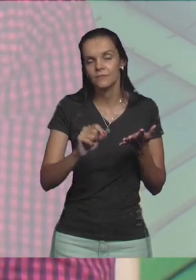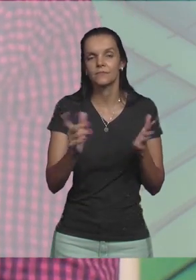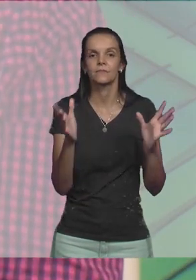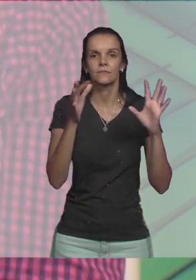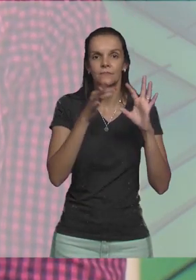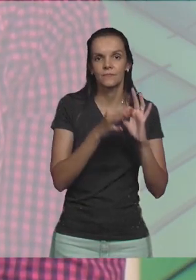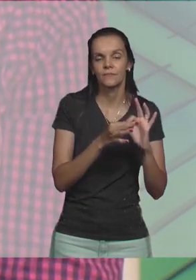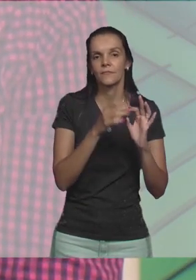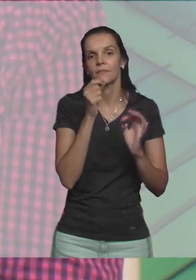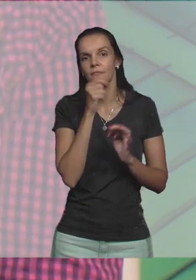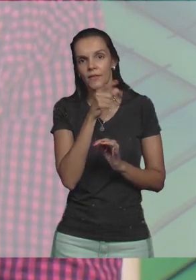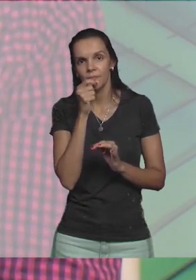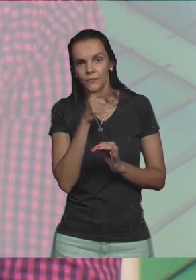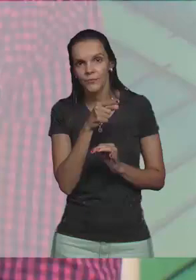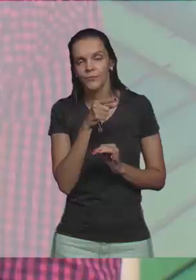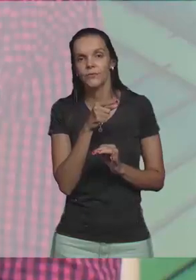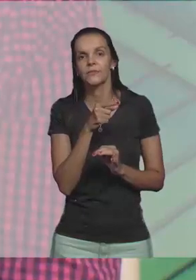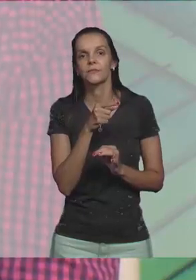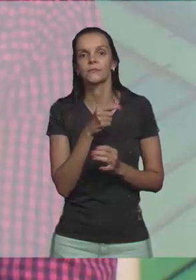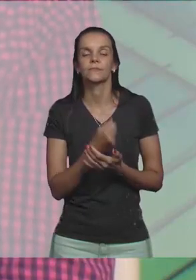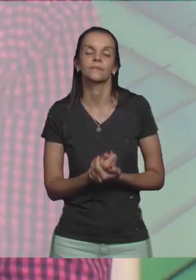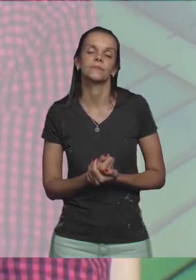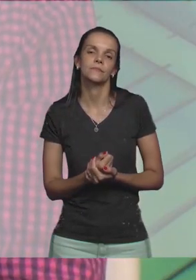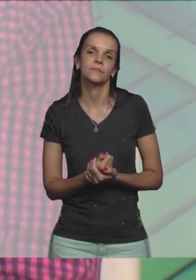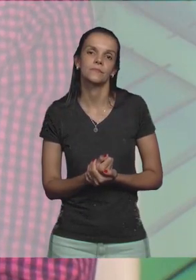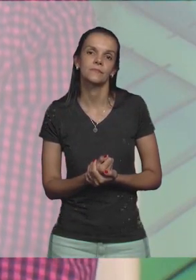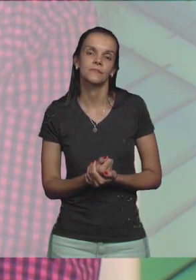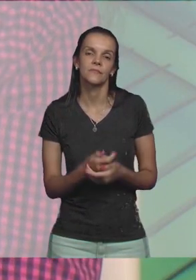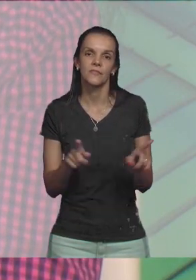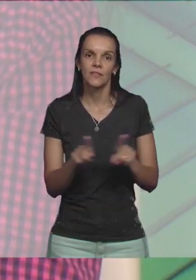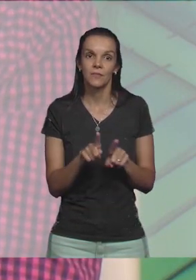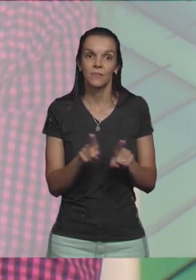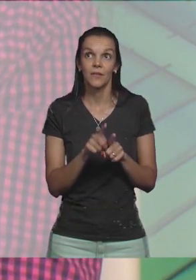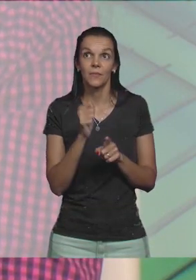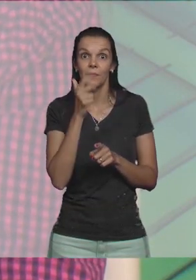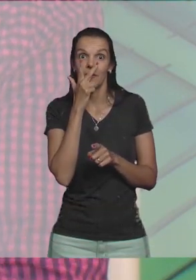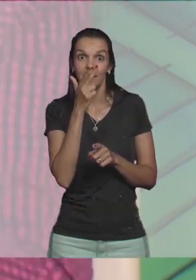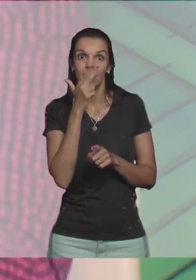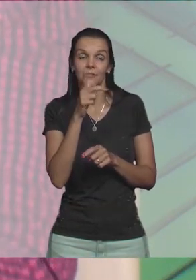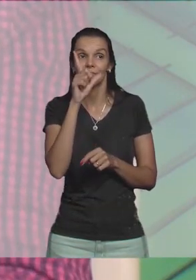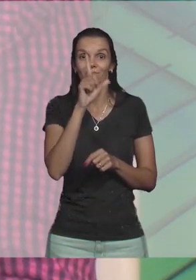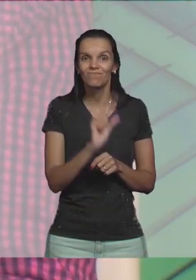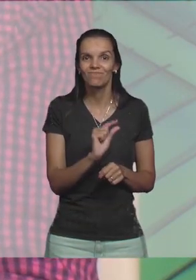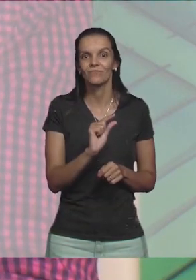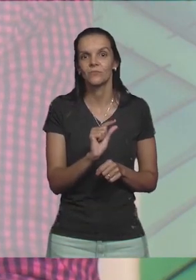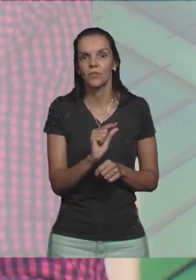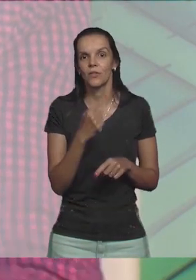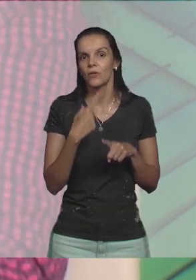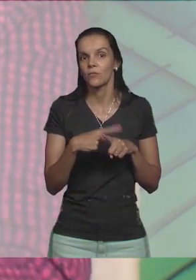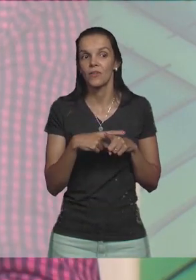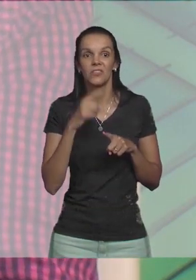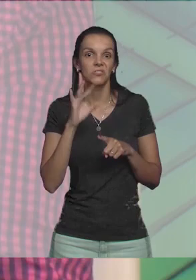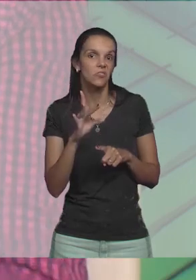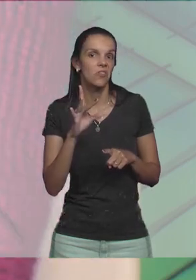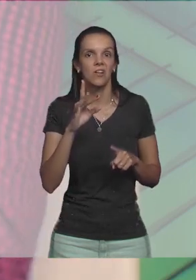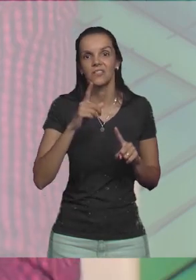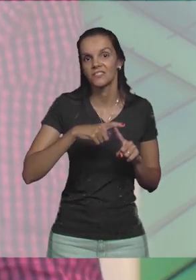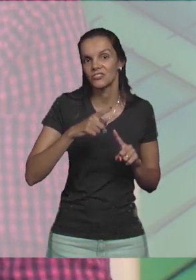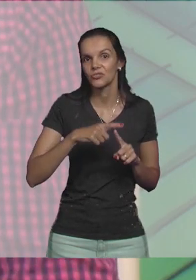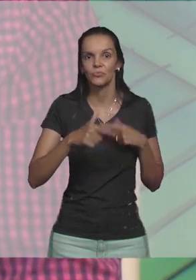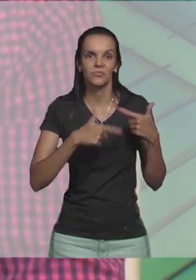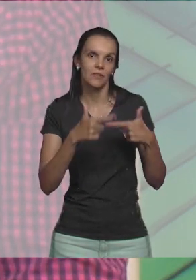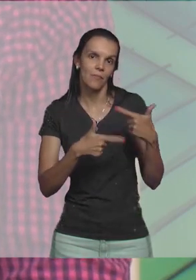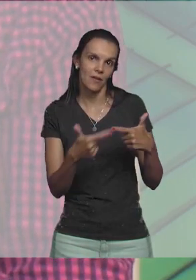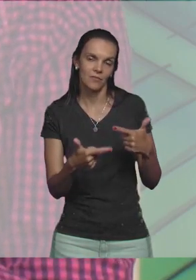à comédia. E aí isso também parece que diminui, tenta se diminuir, porque daí é só esse